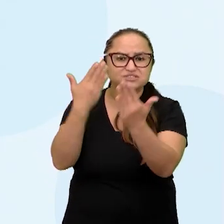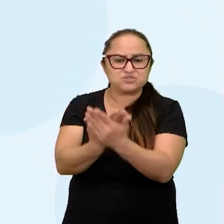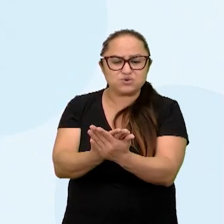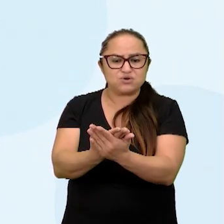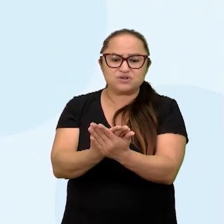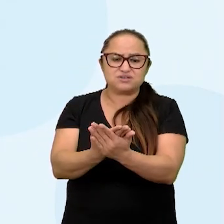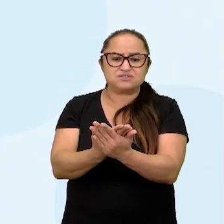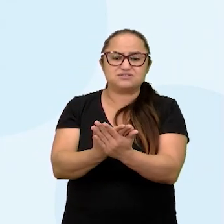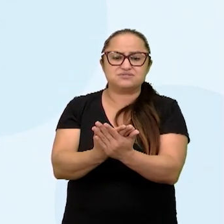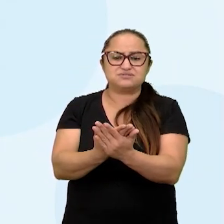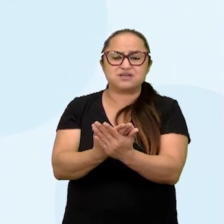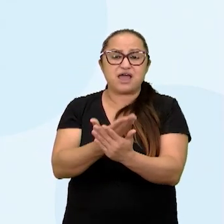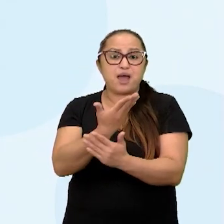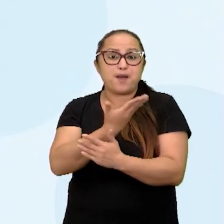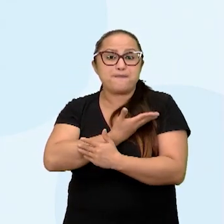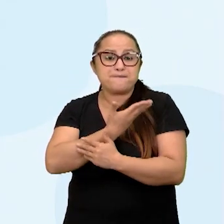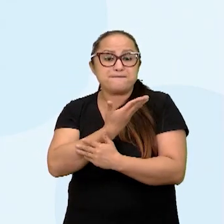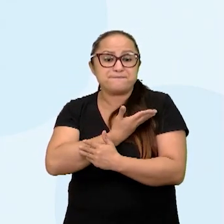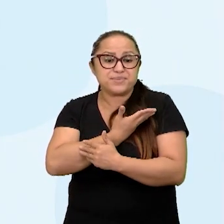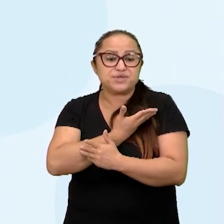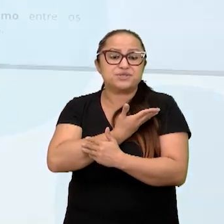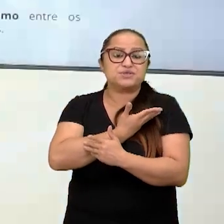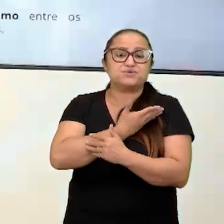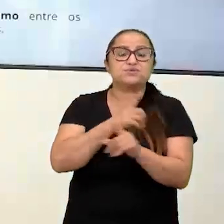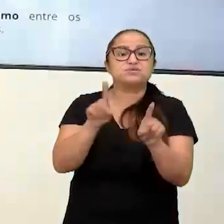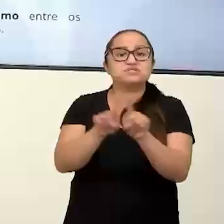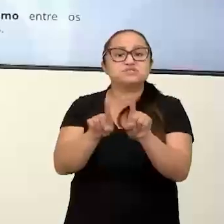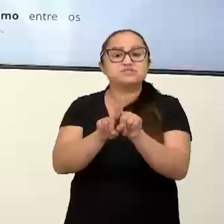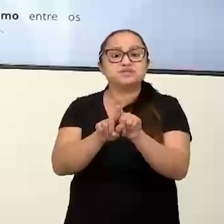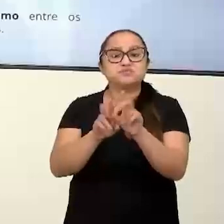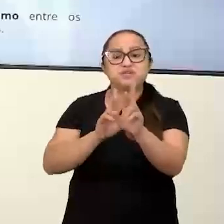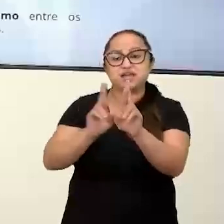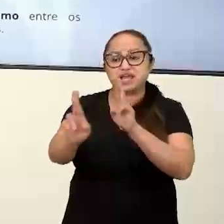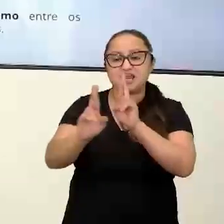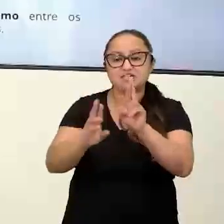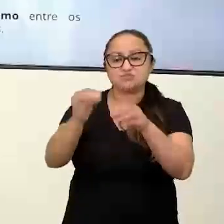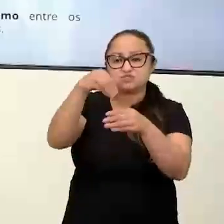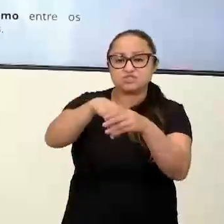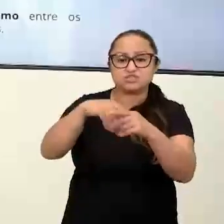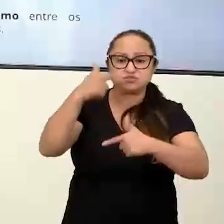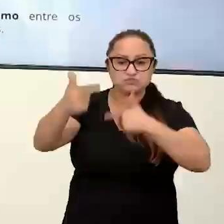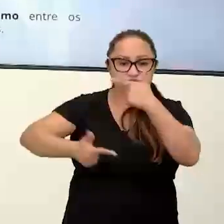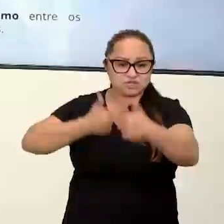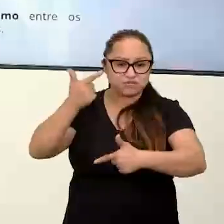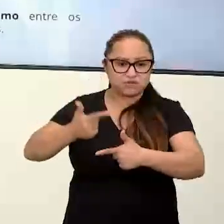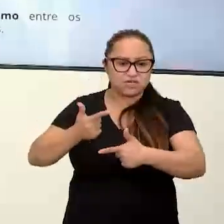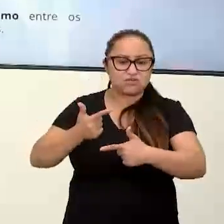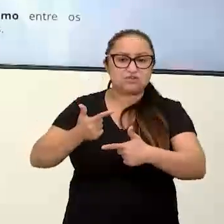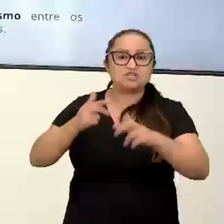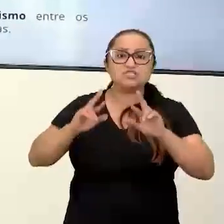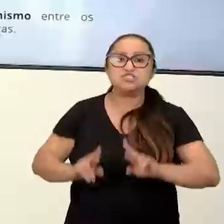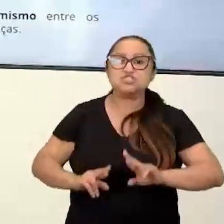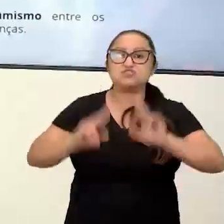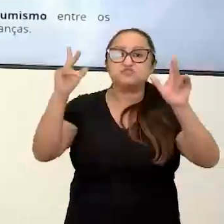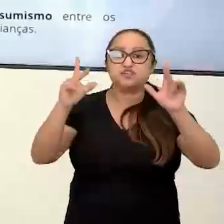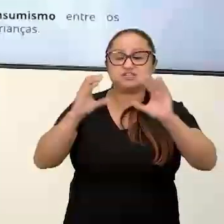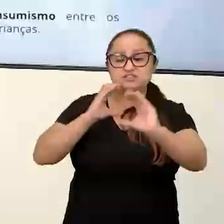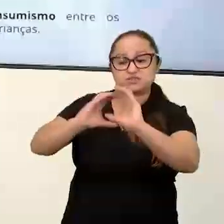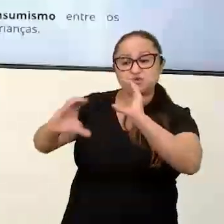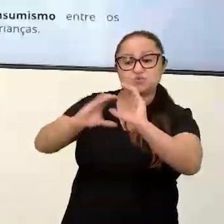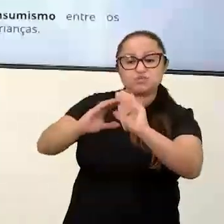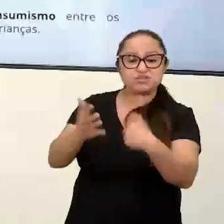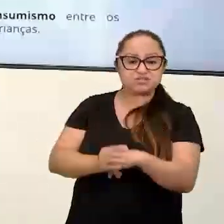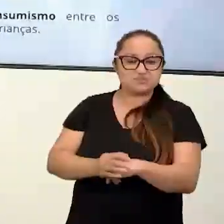escola, os amigos, né, as relações dentro do trabalho, as diferentes interações, a